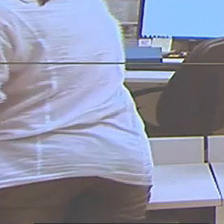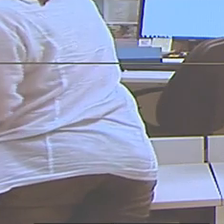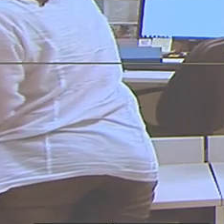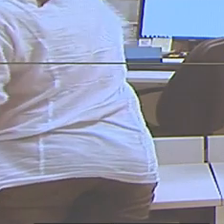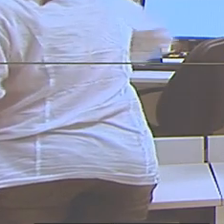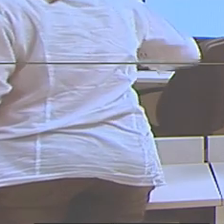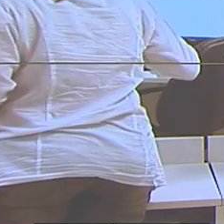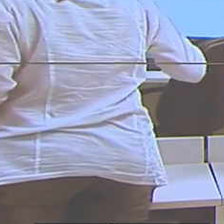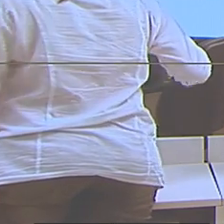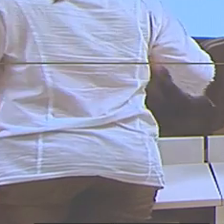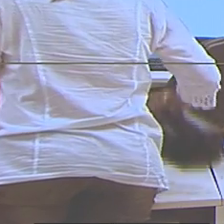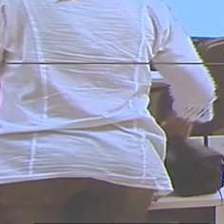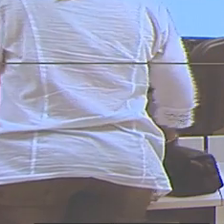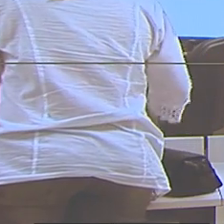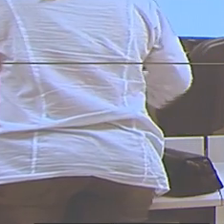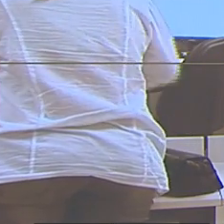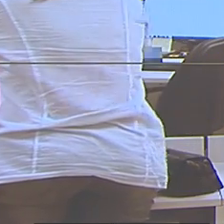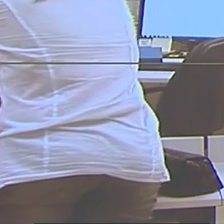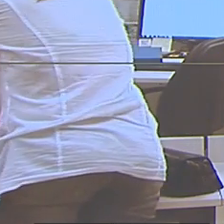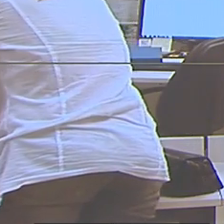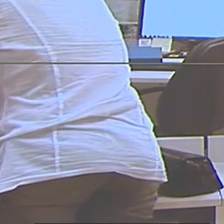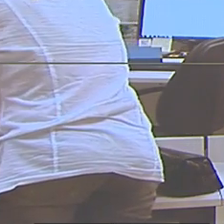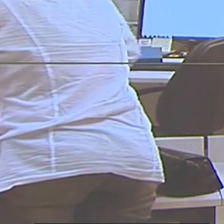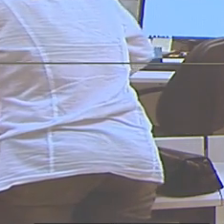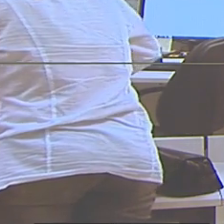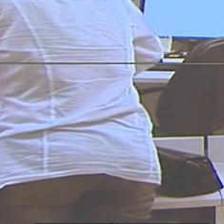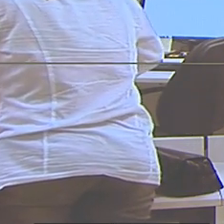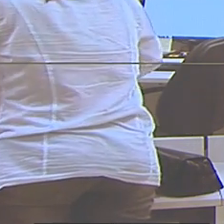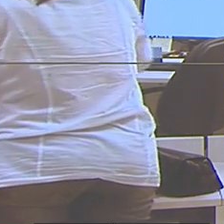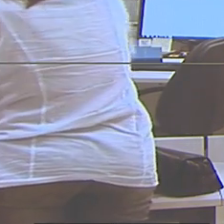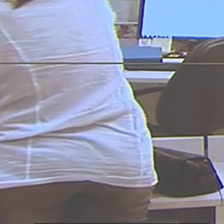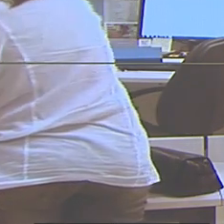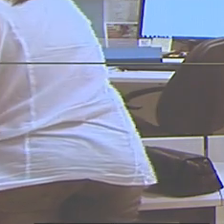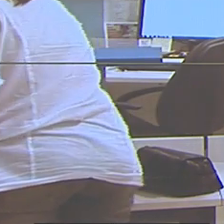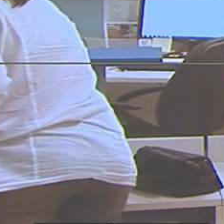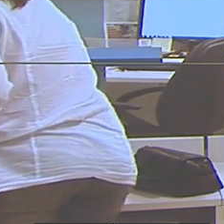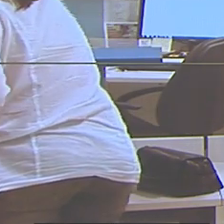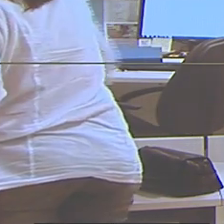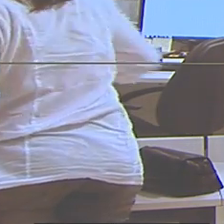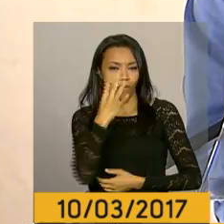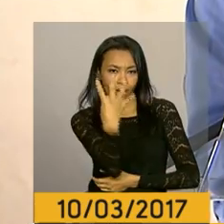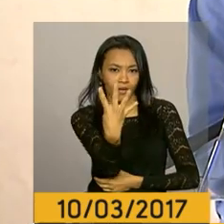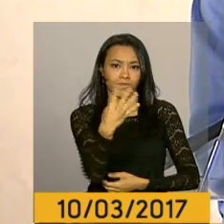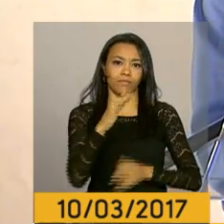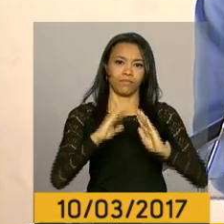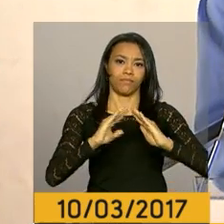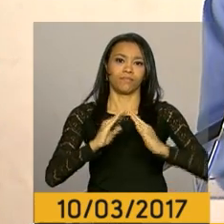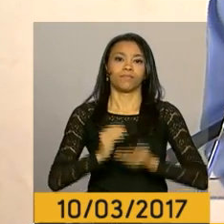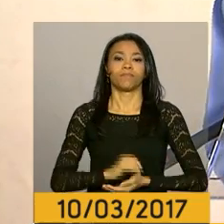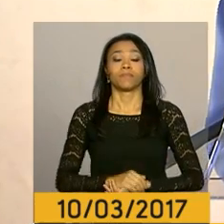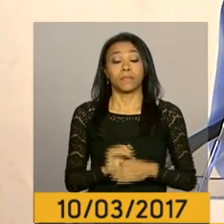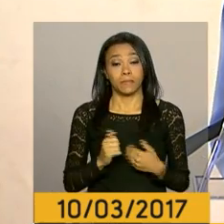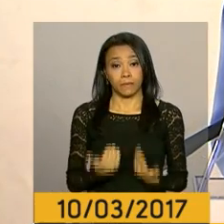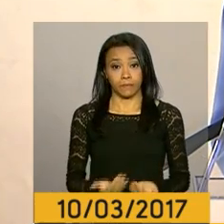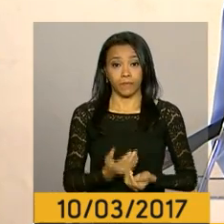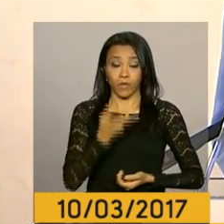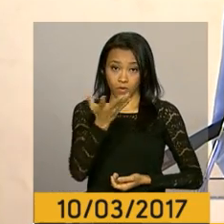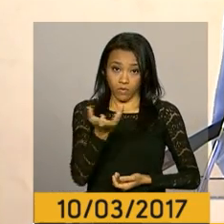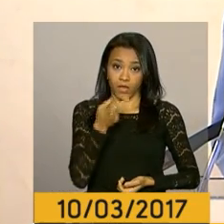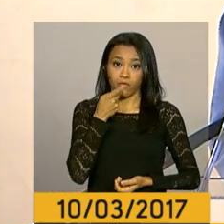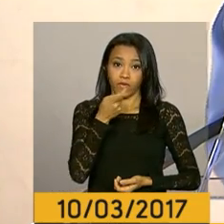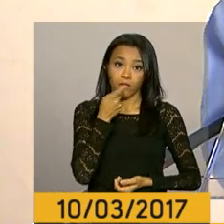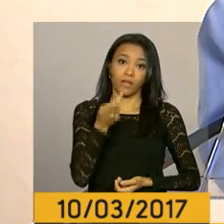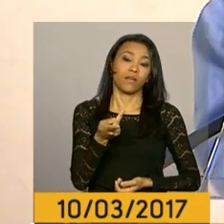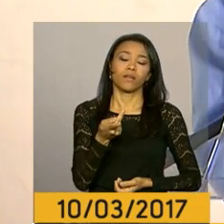Michel Temer encerrou a cerimônia falando sobre a importância dos investimentos nessa região. Eu quero dizer,